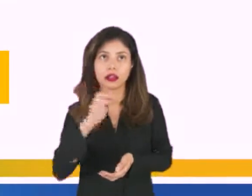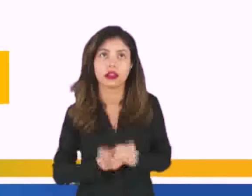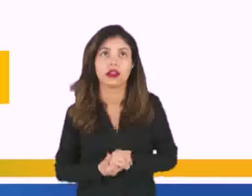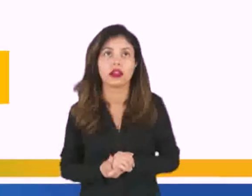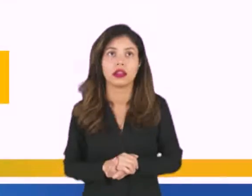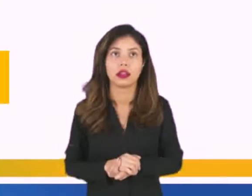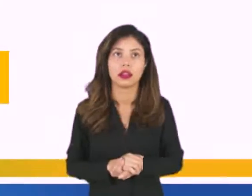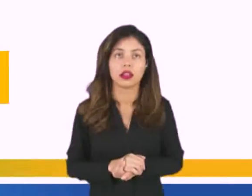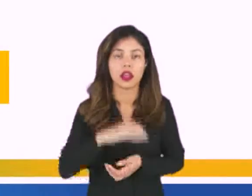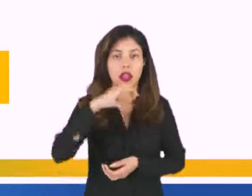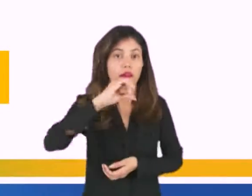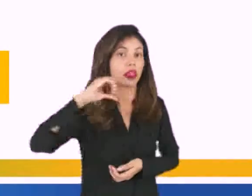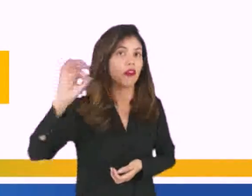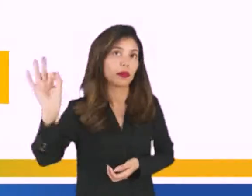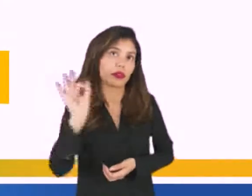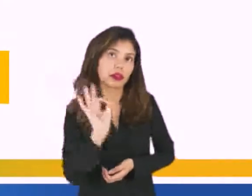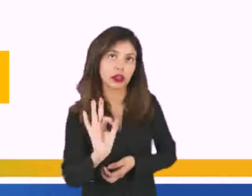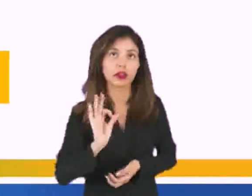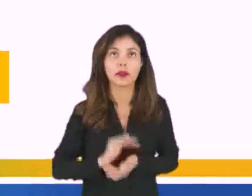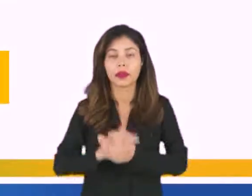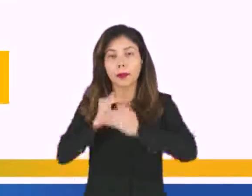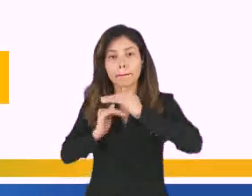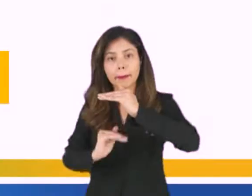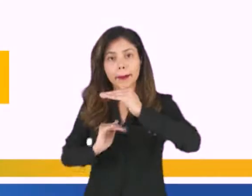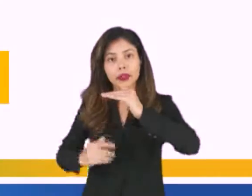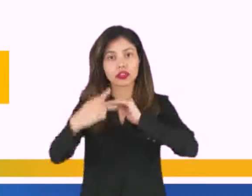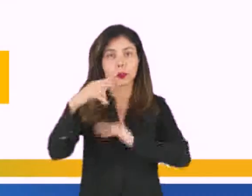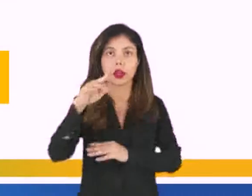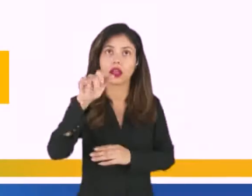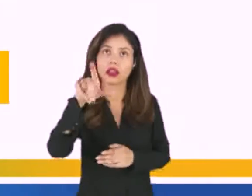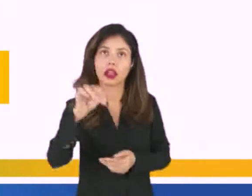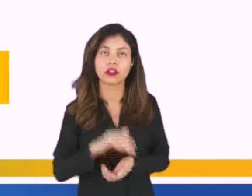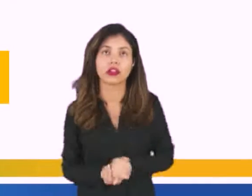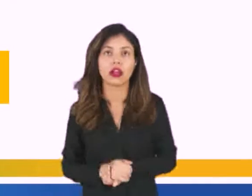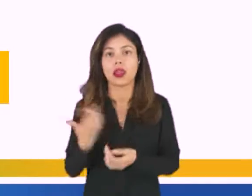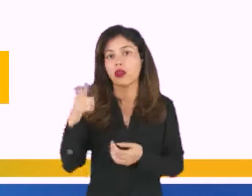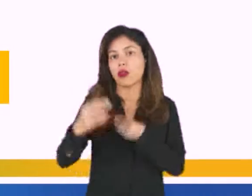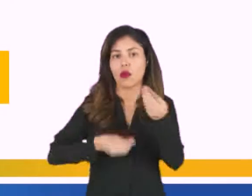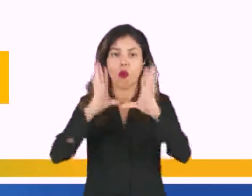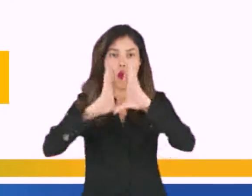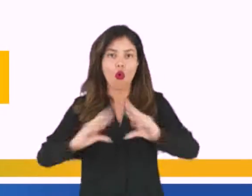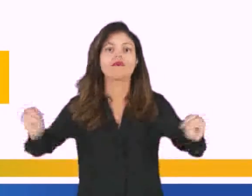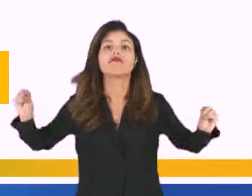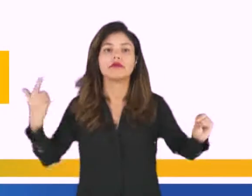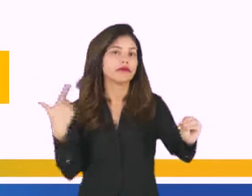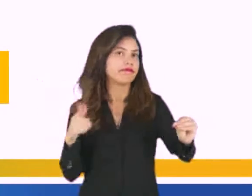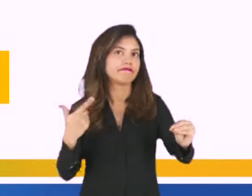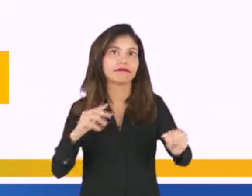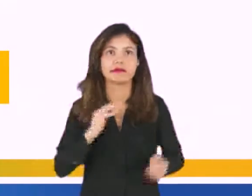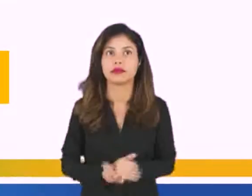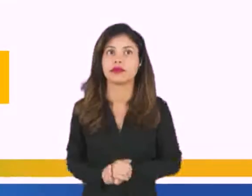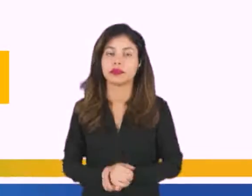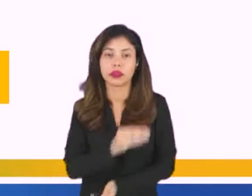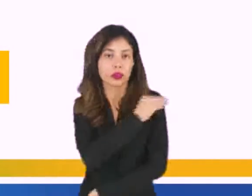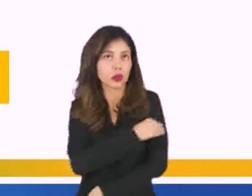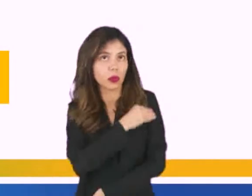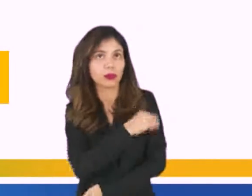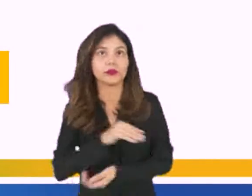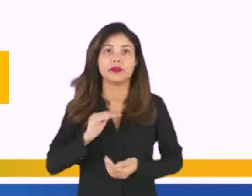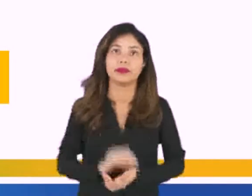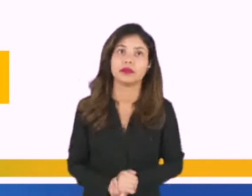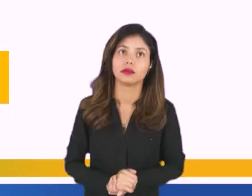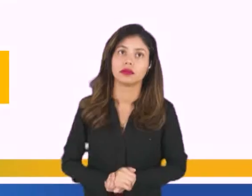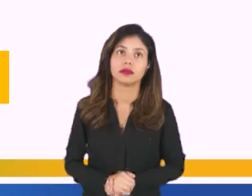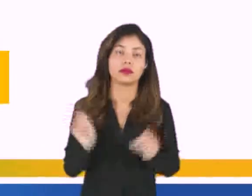dizer que 99% tem baixa polaridade, é insolúvel em água. Dos álcools,